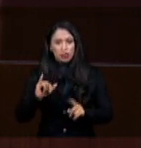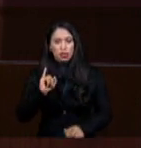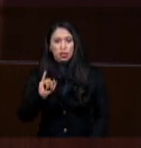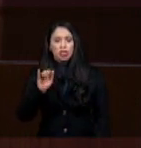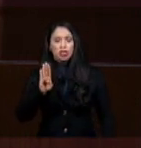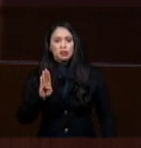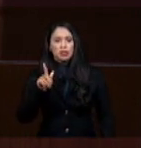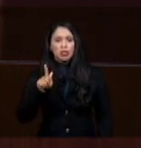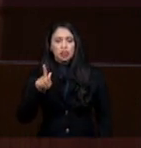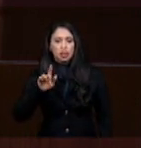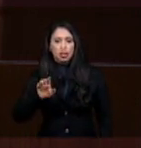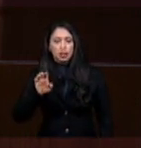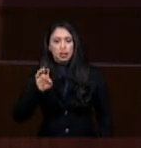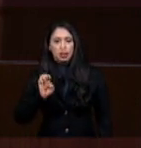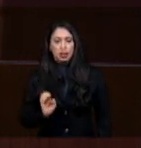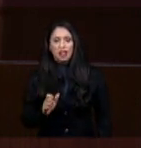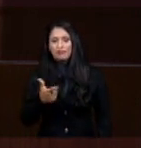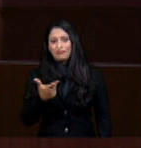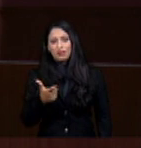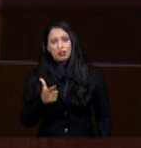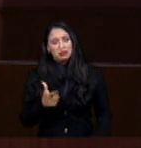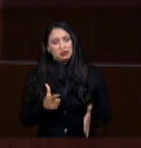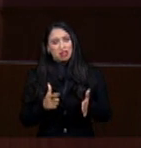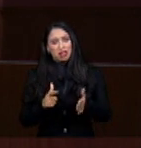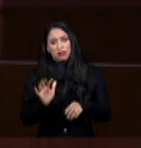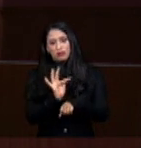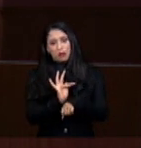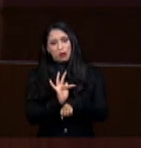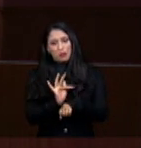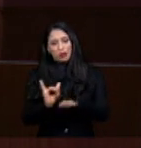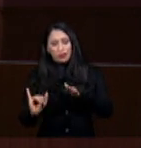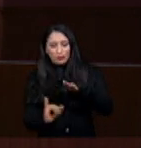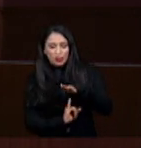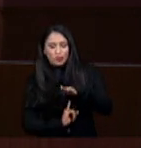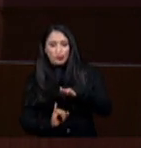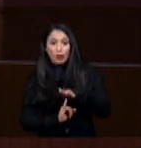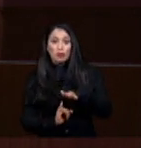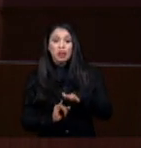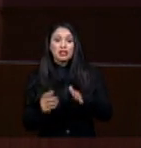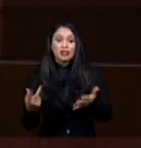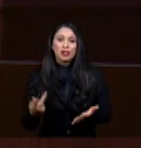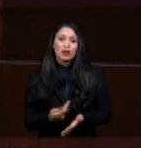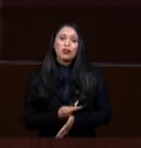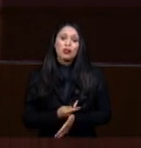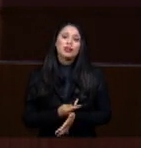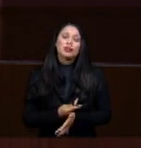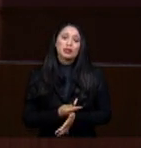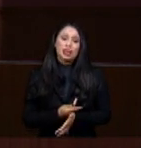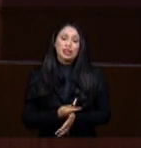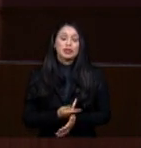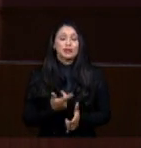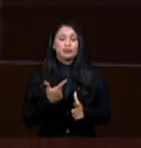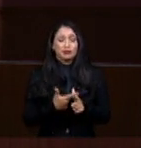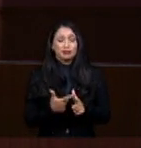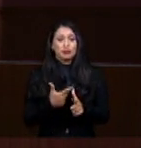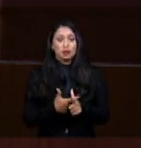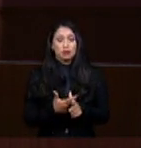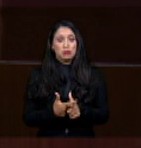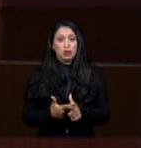são informais é o que sugere uma imensa fragilidade de ocupar